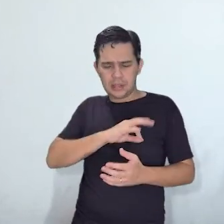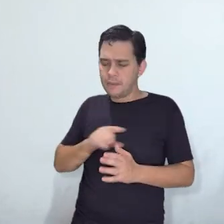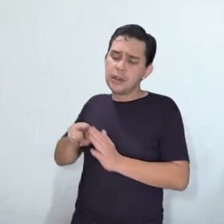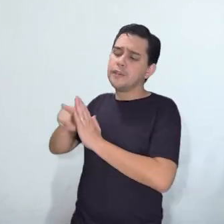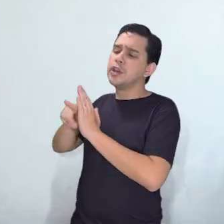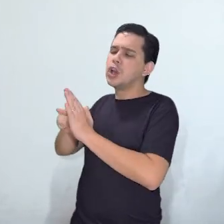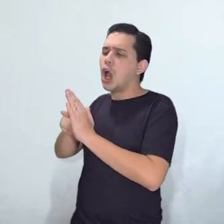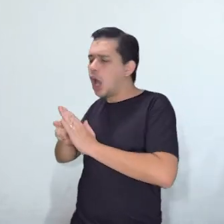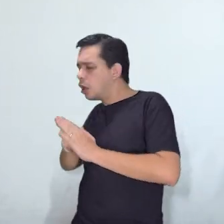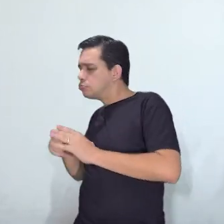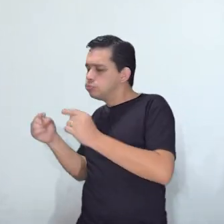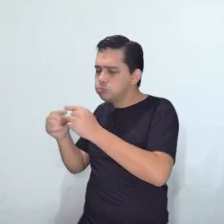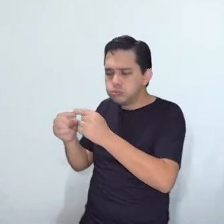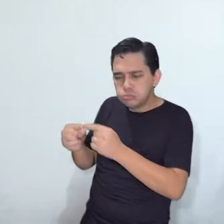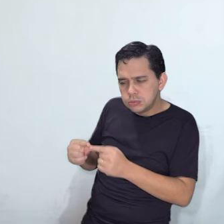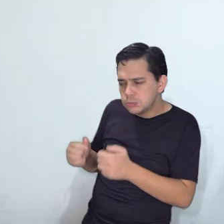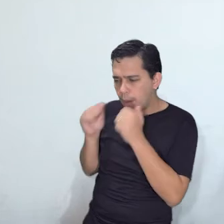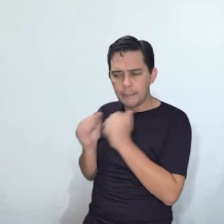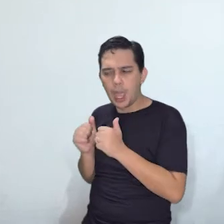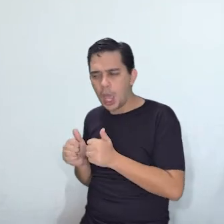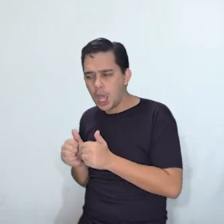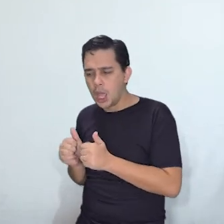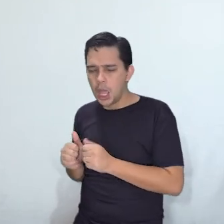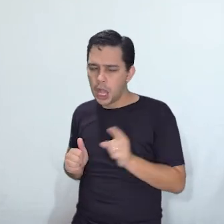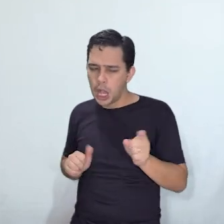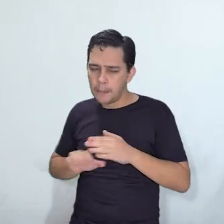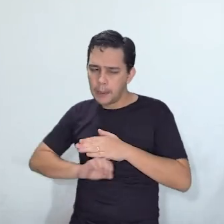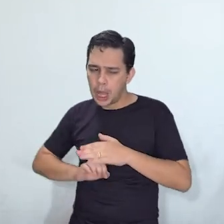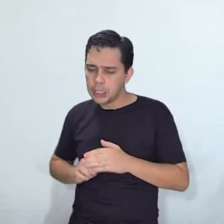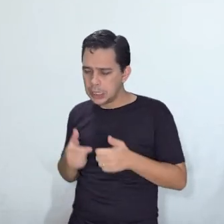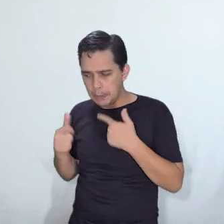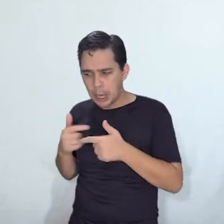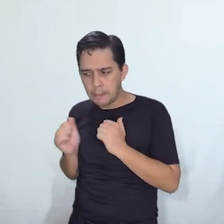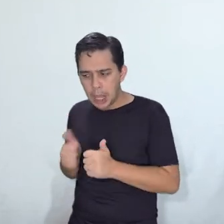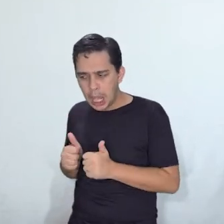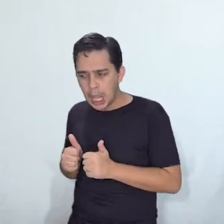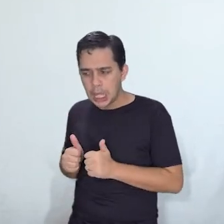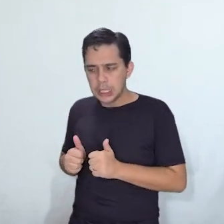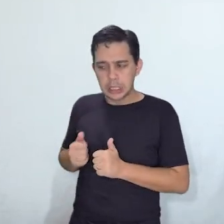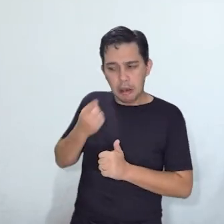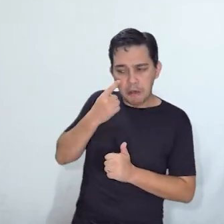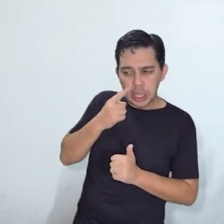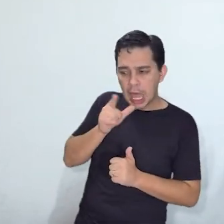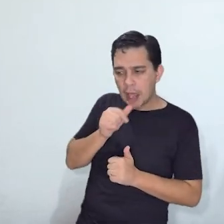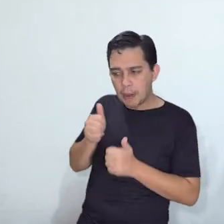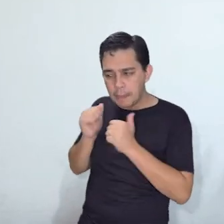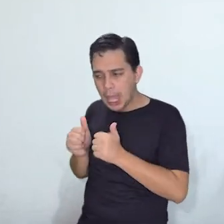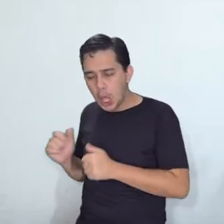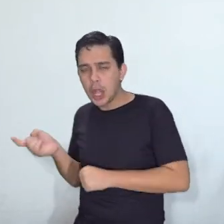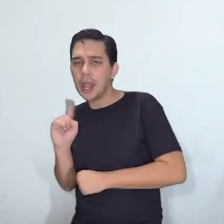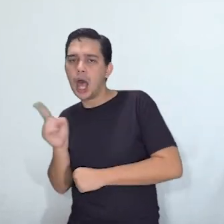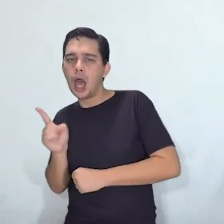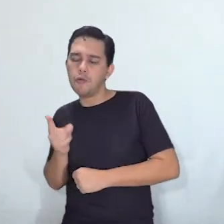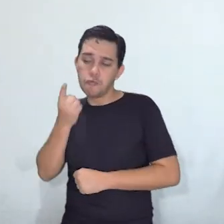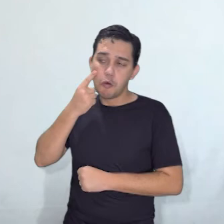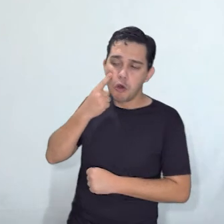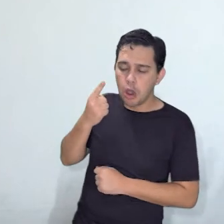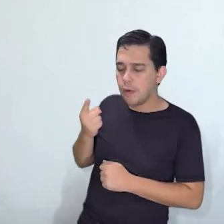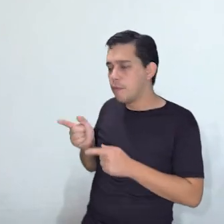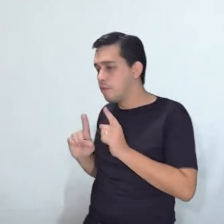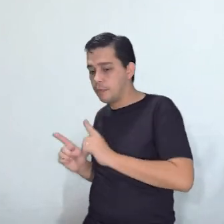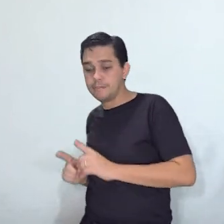estes dados, verificando se as concessionárias estão atendendo a portaria 888 e a resolução